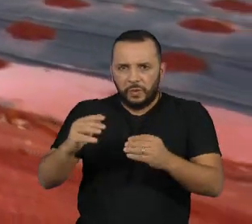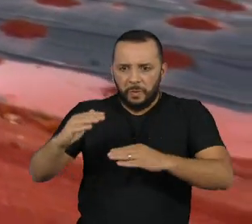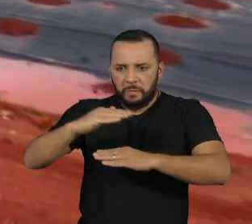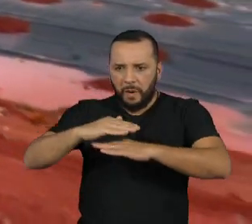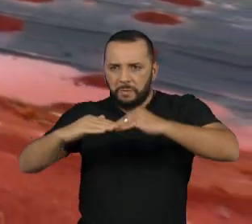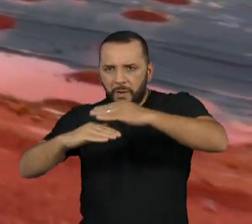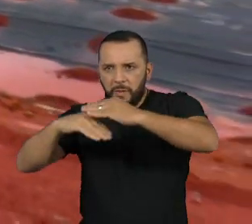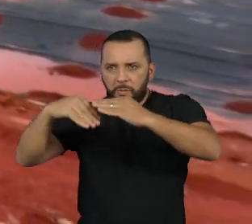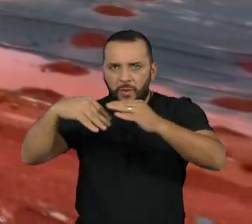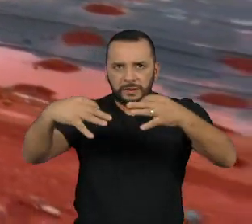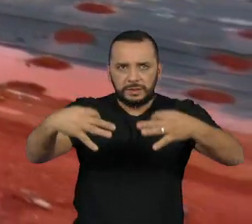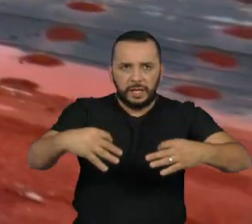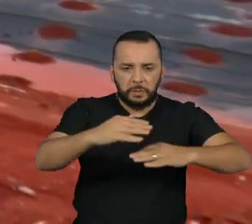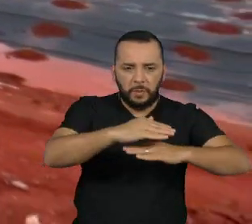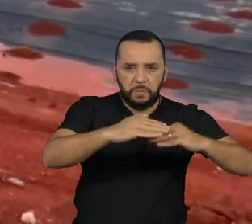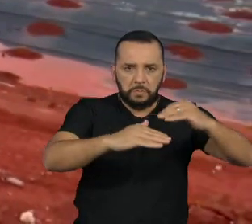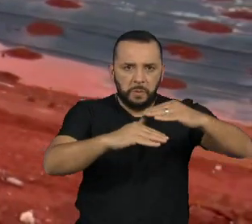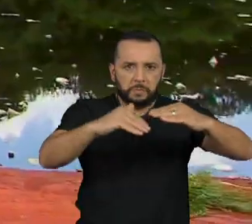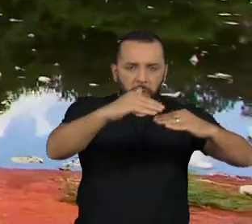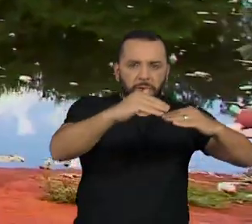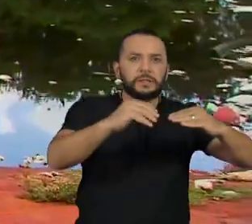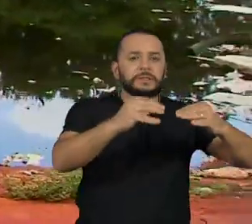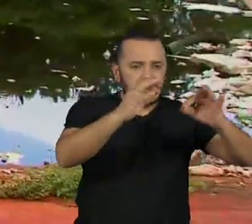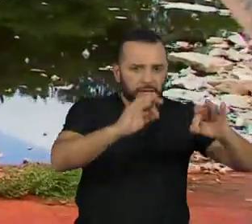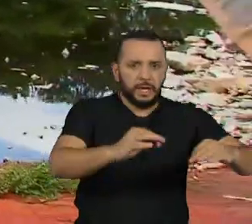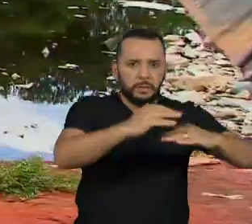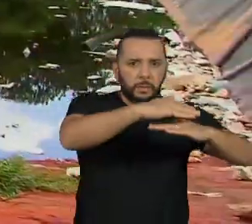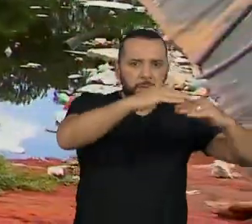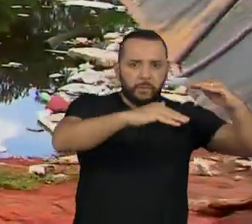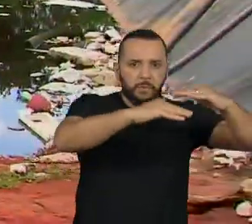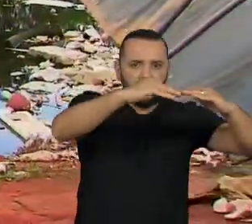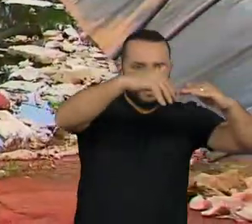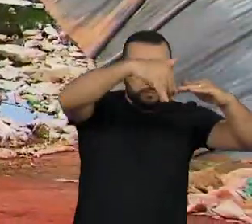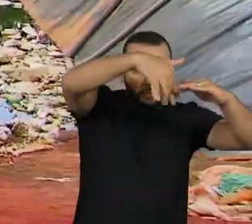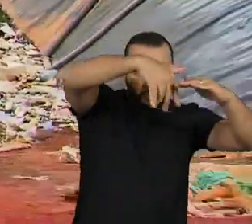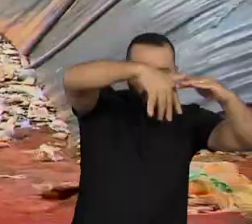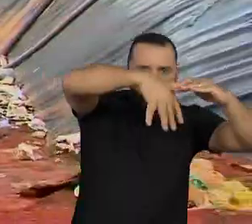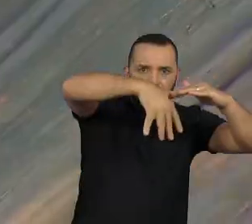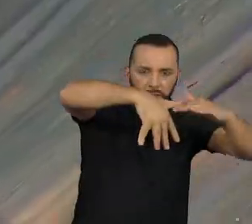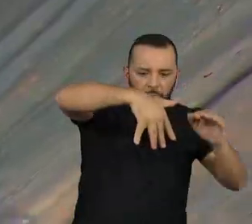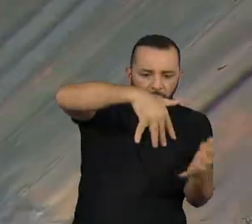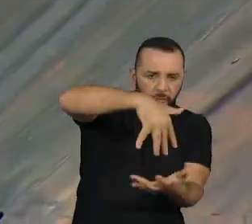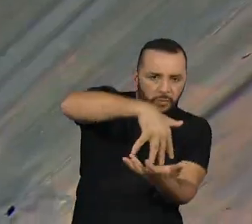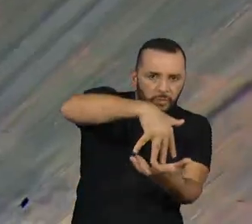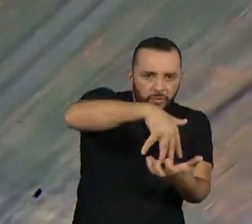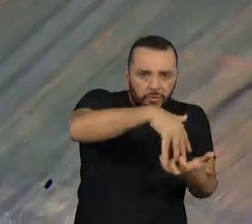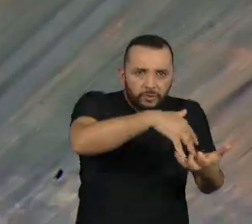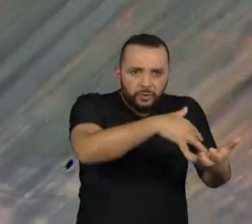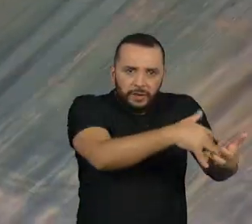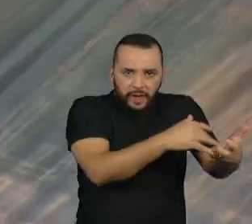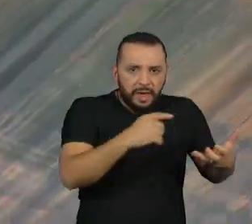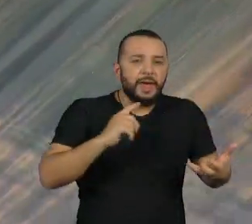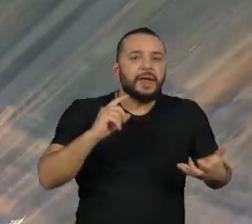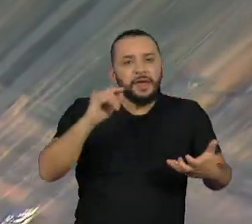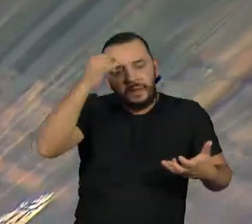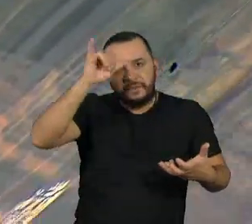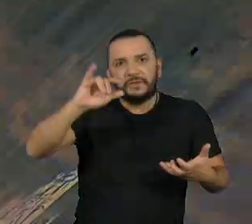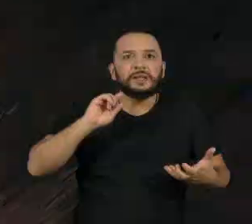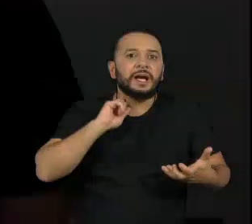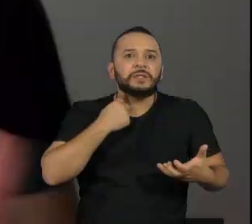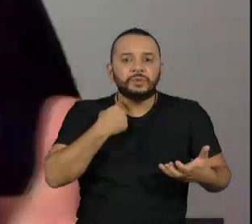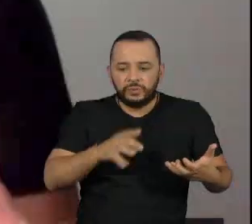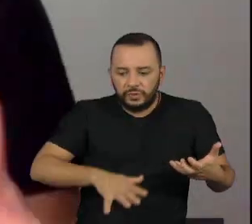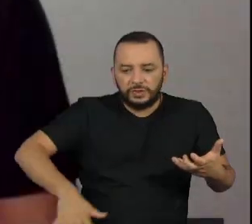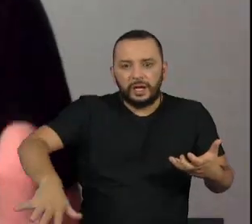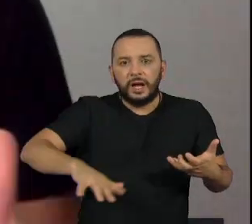fala que são os líquidos, os efluentes, o chorume que resulta do processo, né, das chuvas e que vai sendo acumulado ali nessa